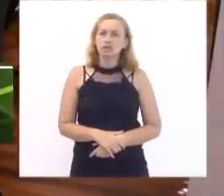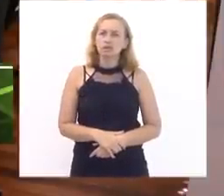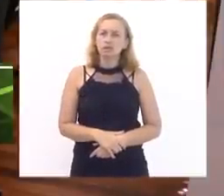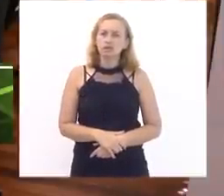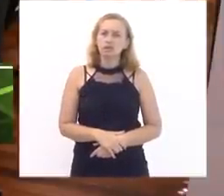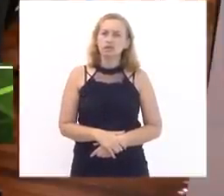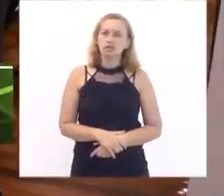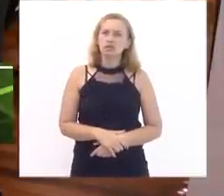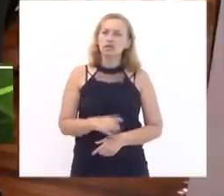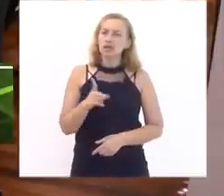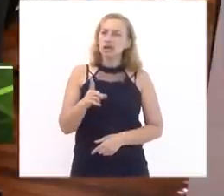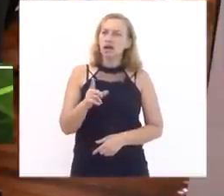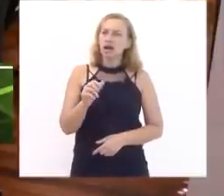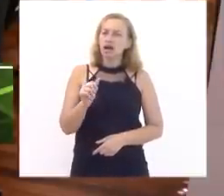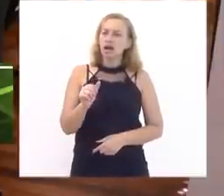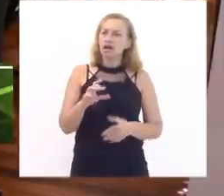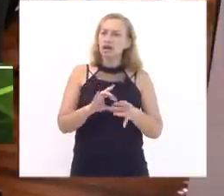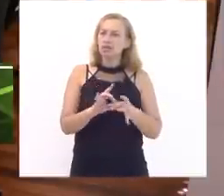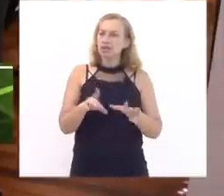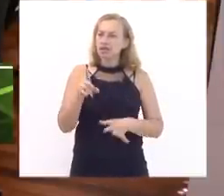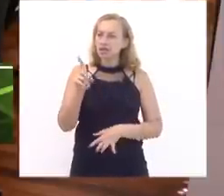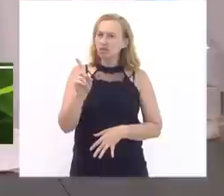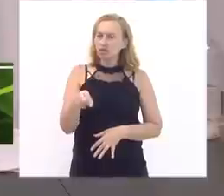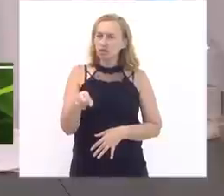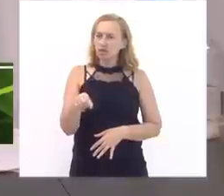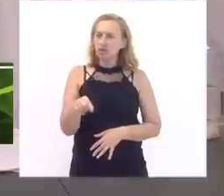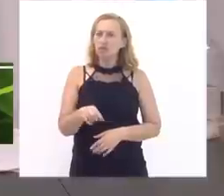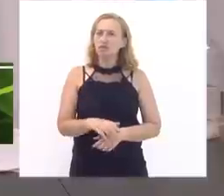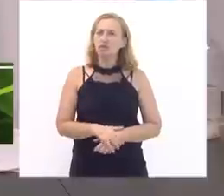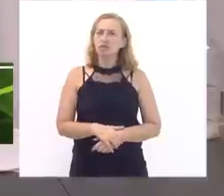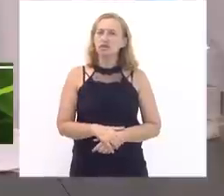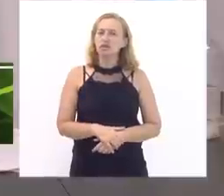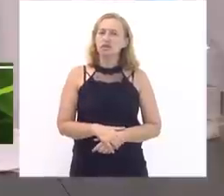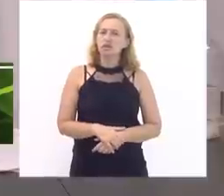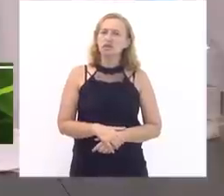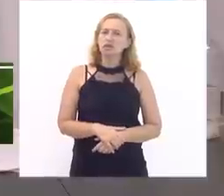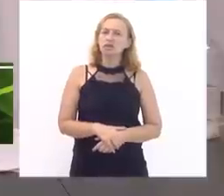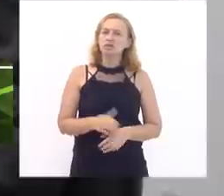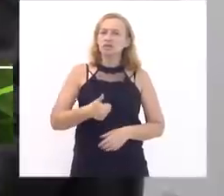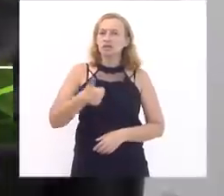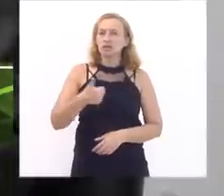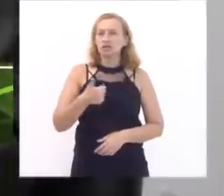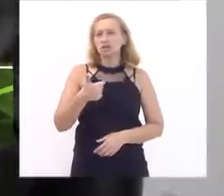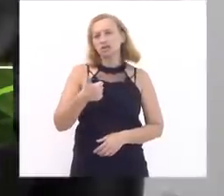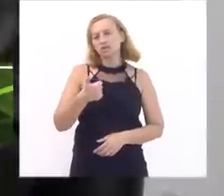Ele é autorizativo, tá, Márcio? Com certeza. Décimo primeiro.